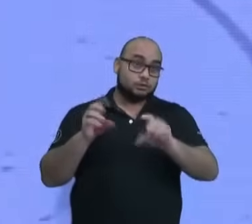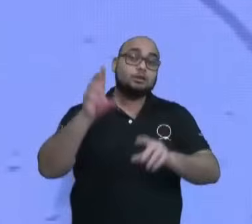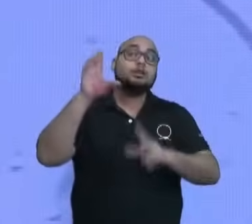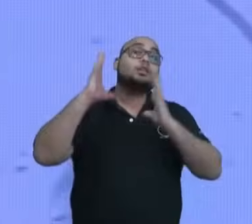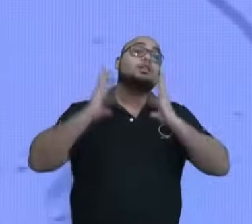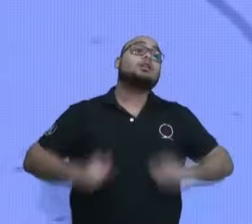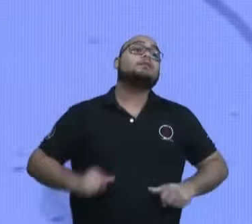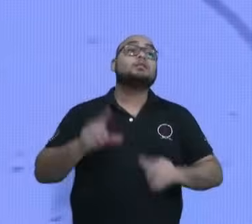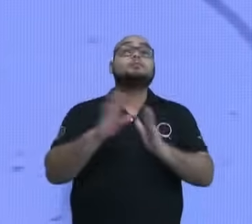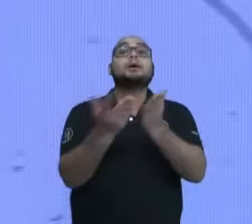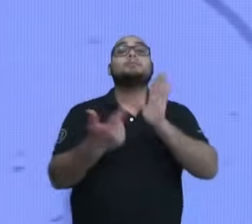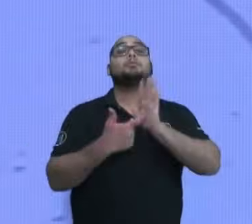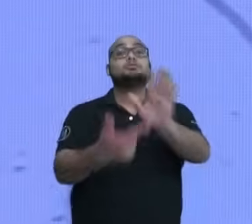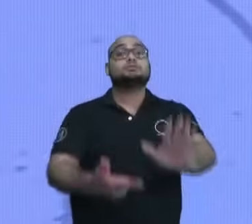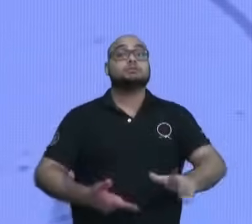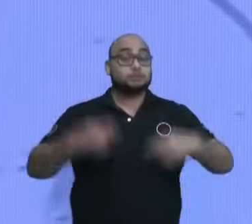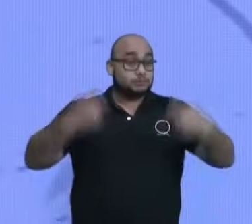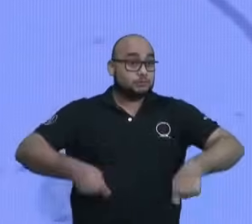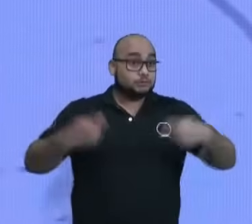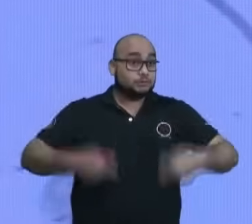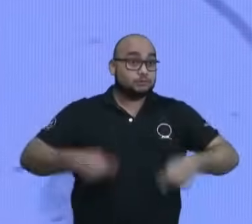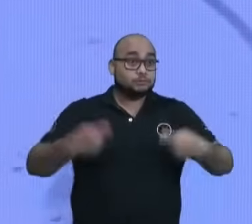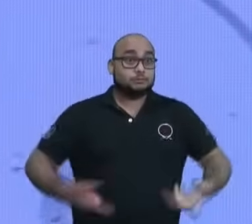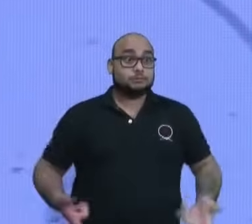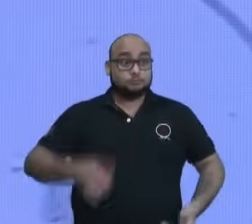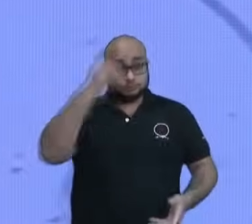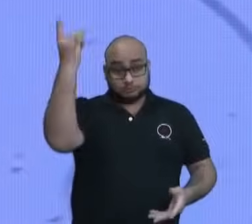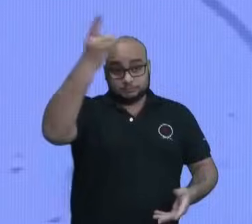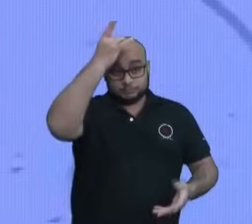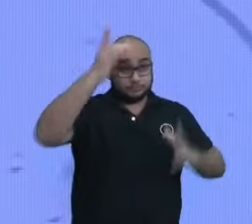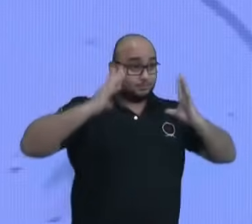Santificação sem a qual Ninguém Verá o Senhor